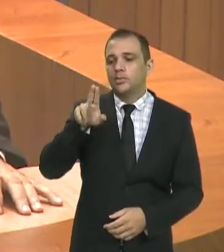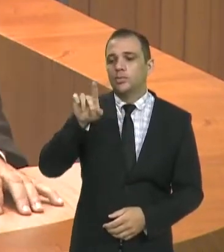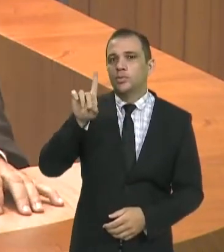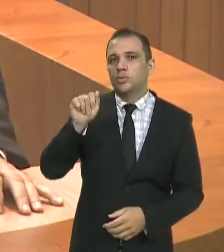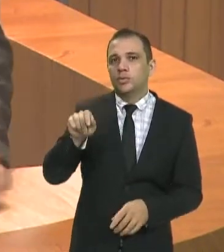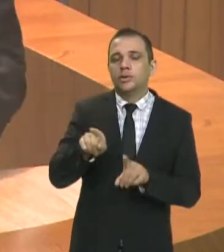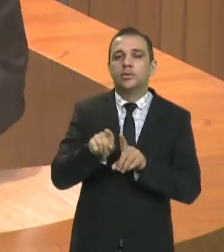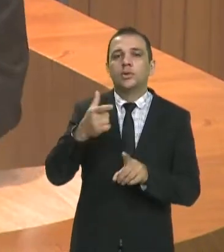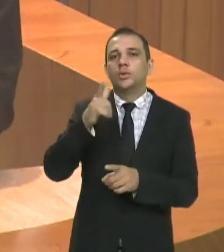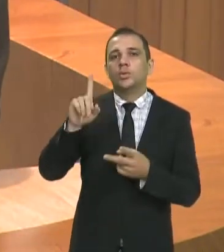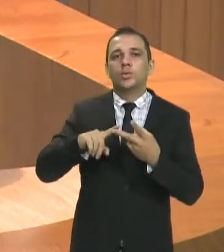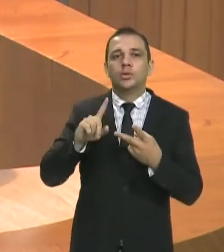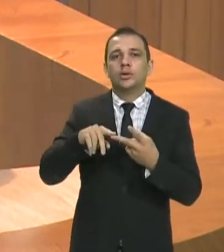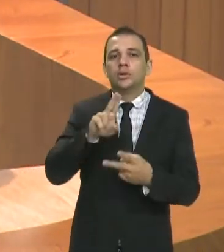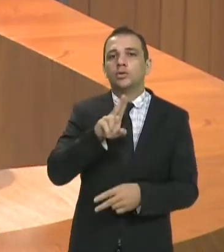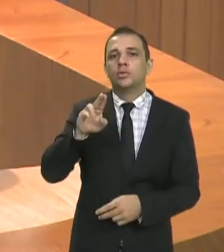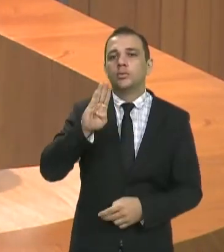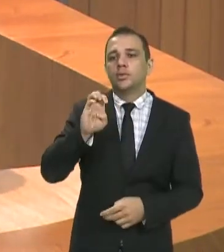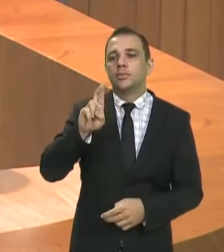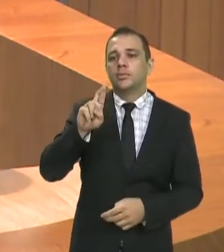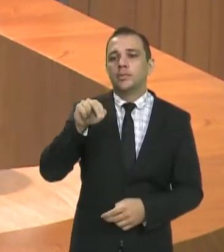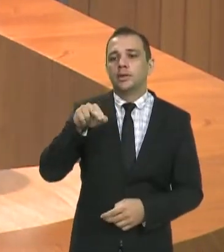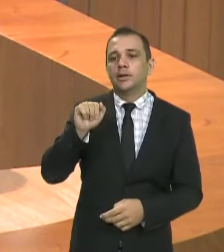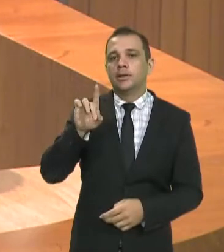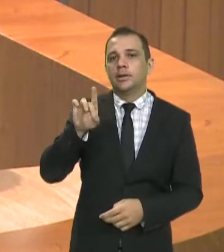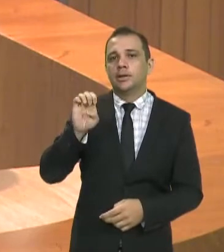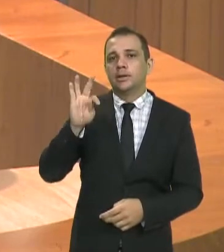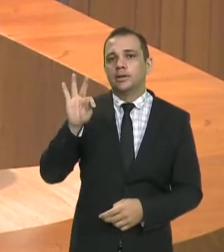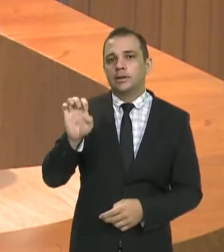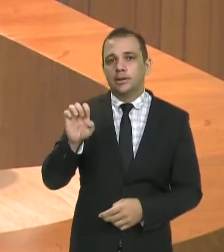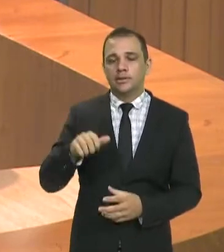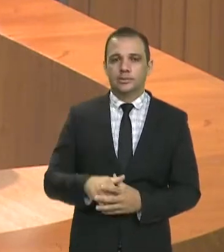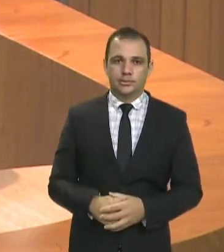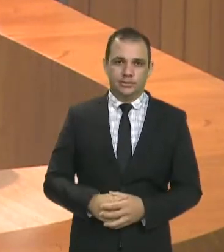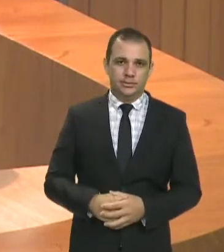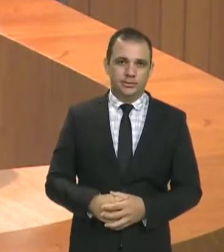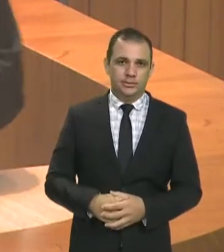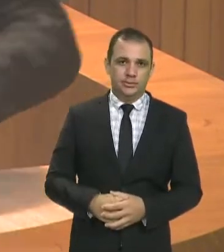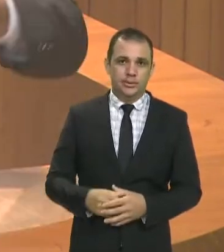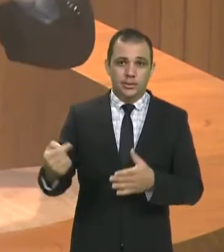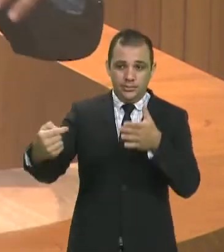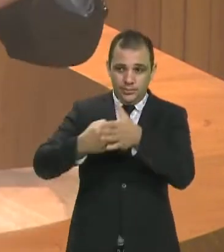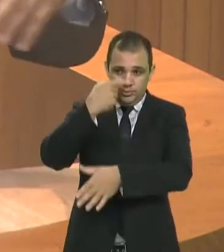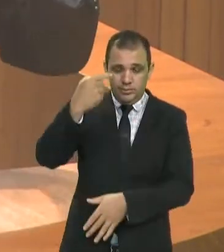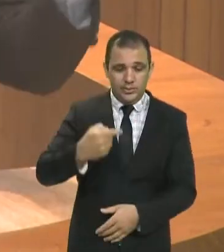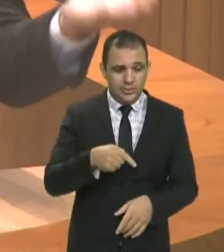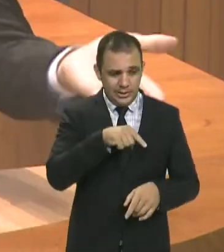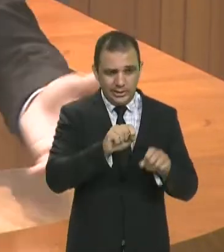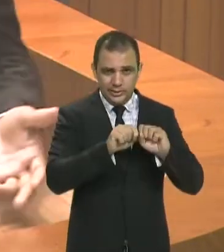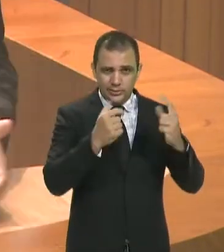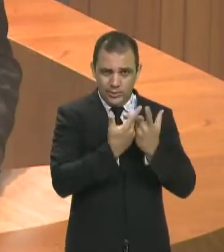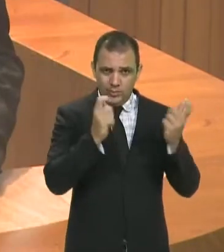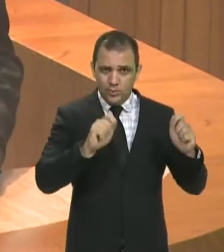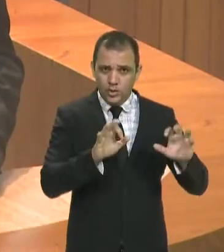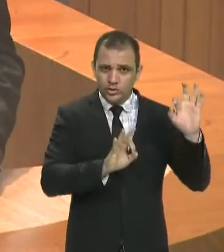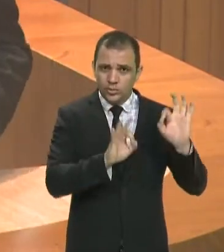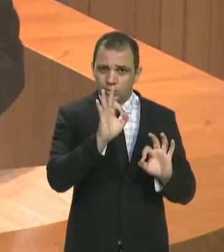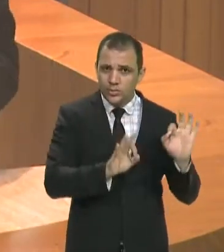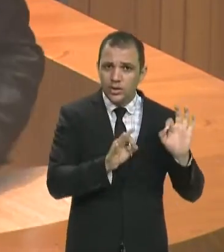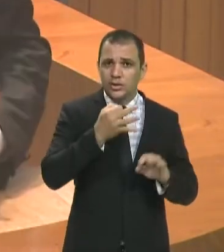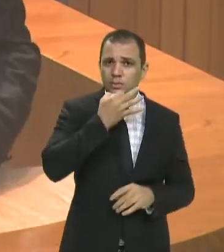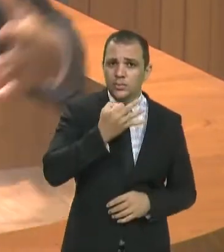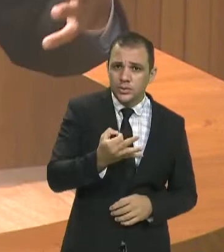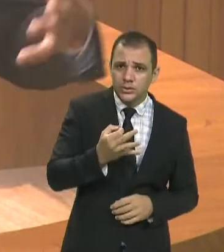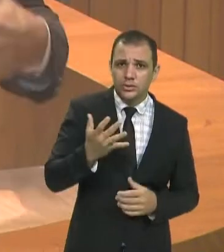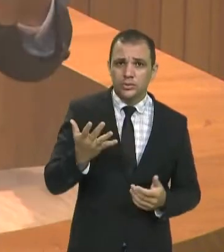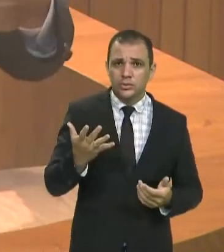Bernadette, deputado Hélio, tem como a Assembleia Legislativa fazer alguma coisa, apresentar alguma sugestão? E